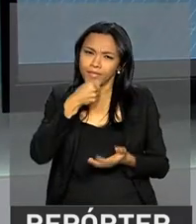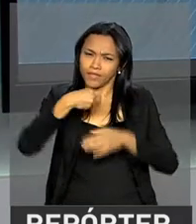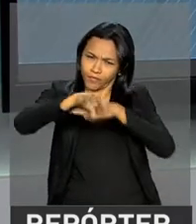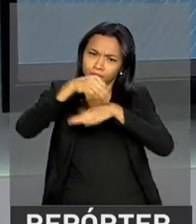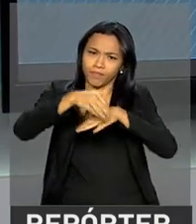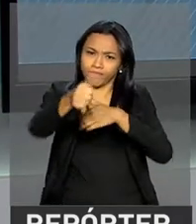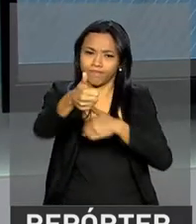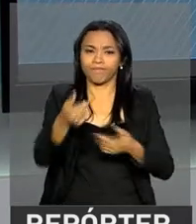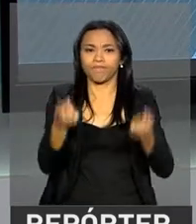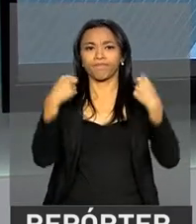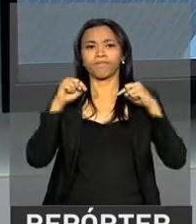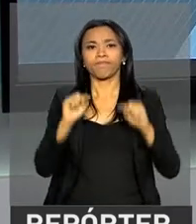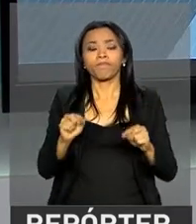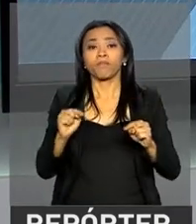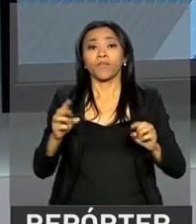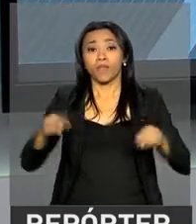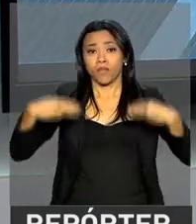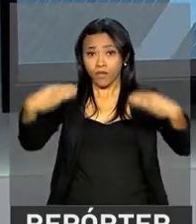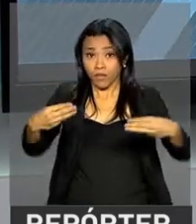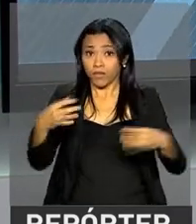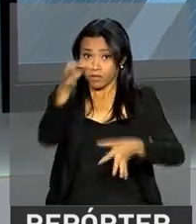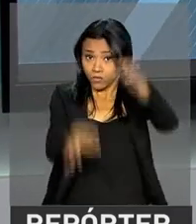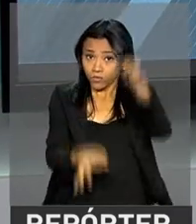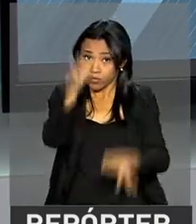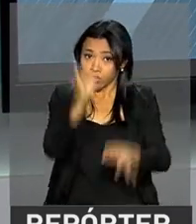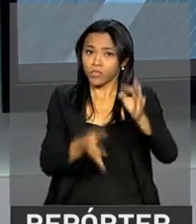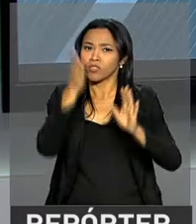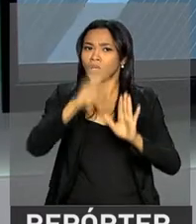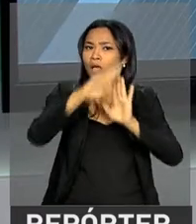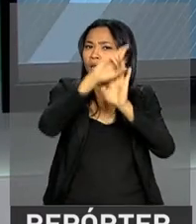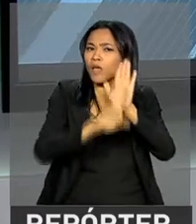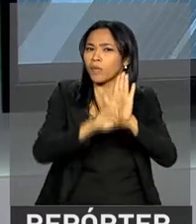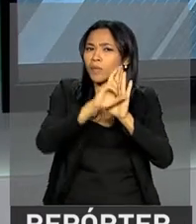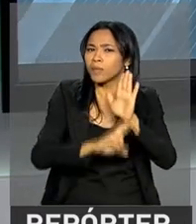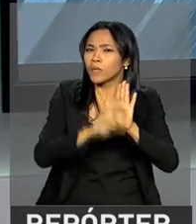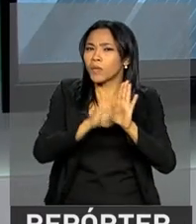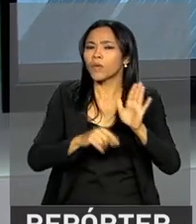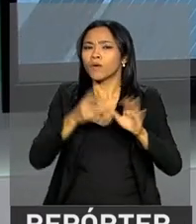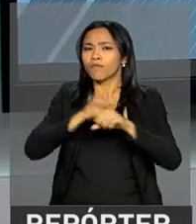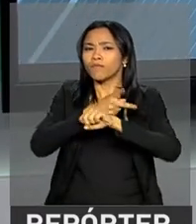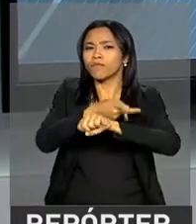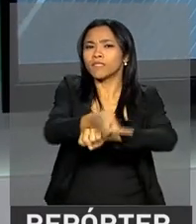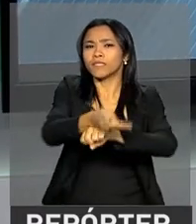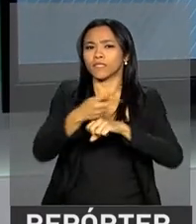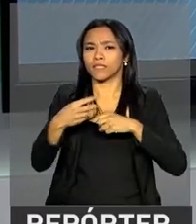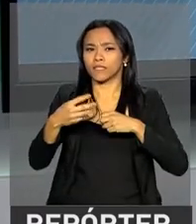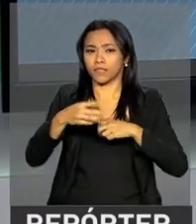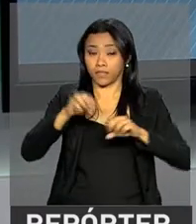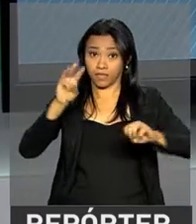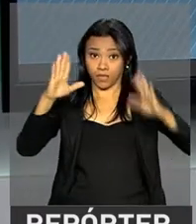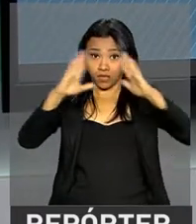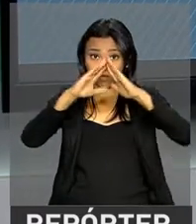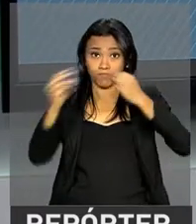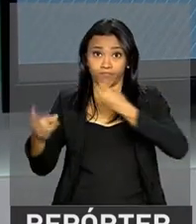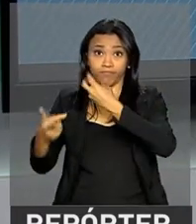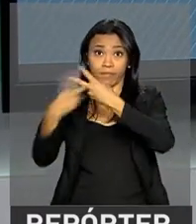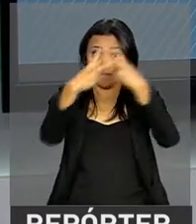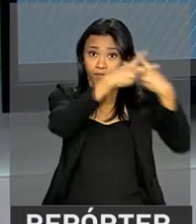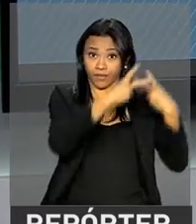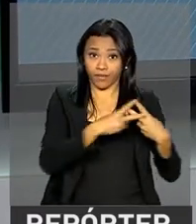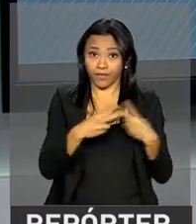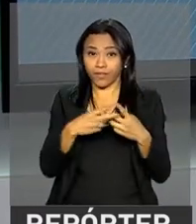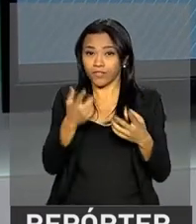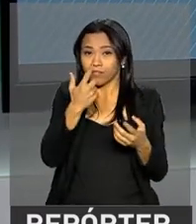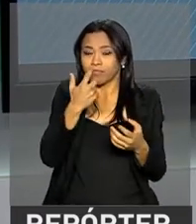informações o ministério da justiça regulamentou as visitas íntimas nas penitenciárias áreas federais elas serão concedidas